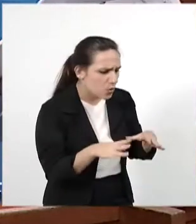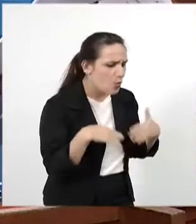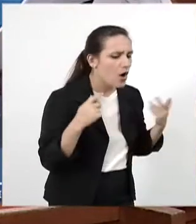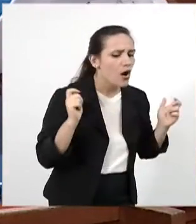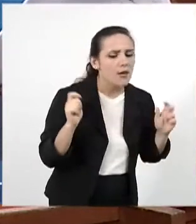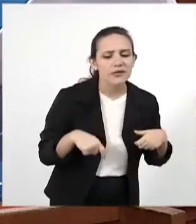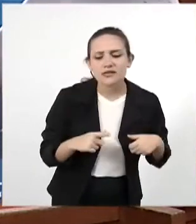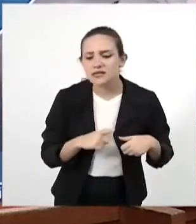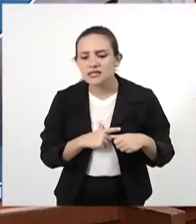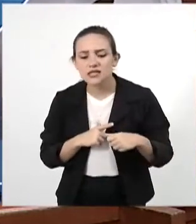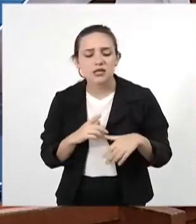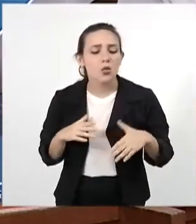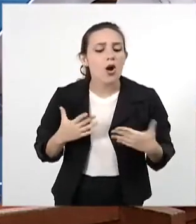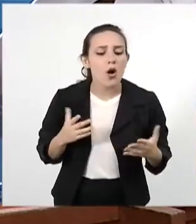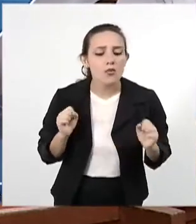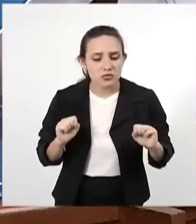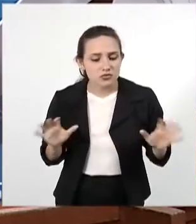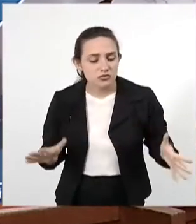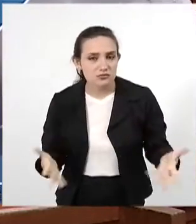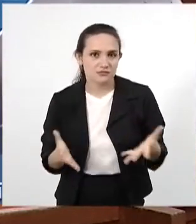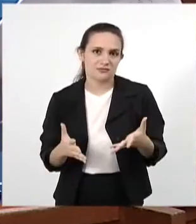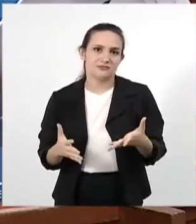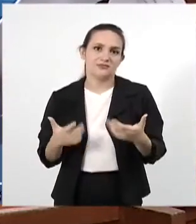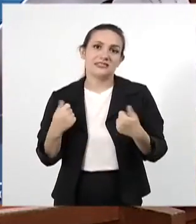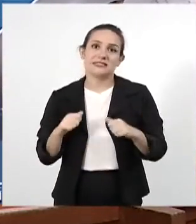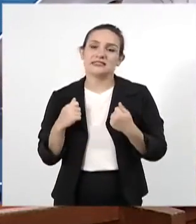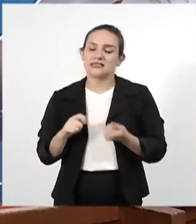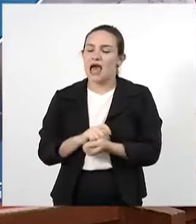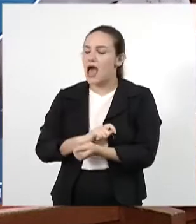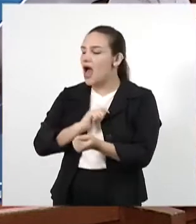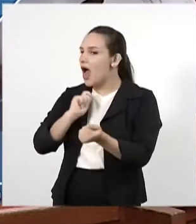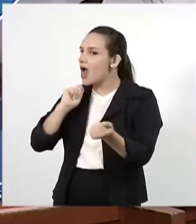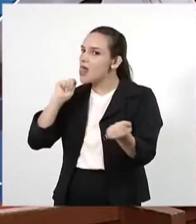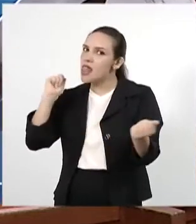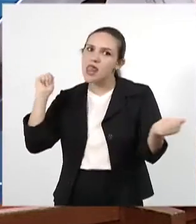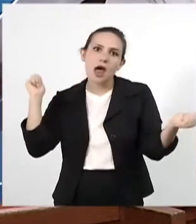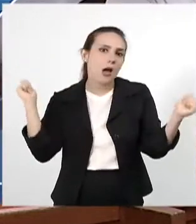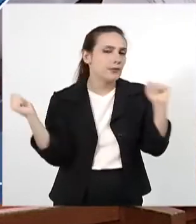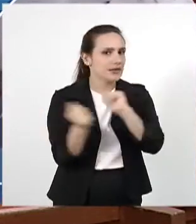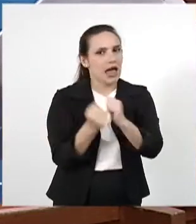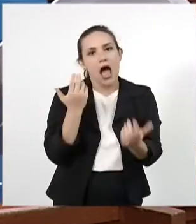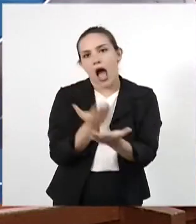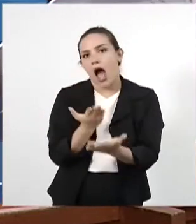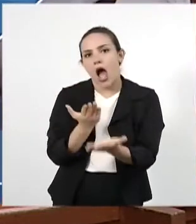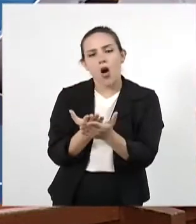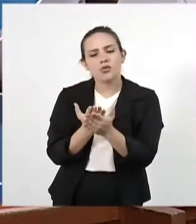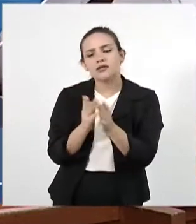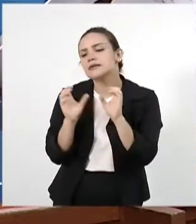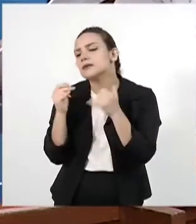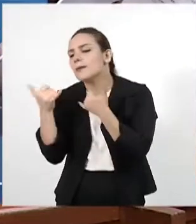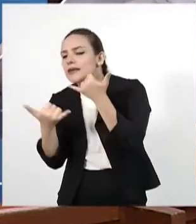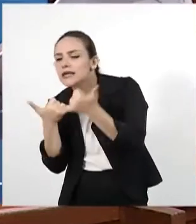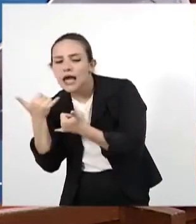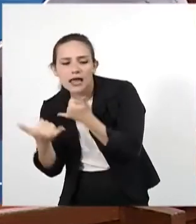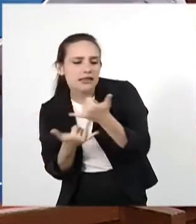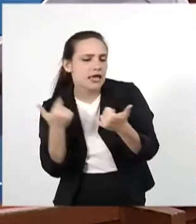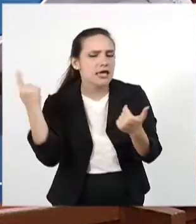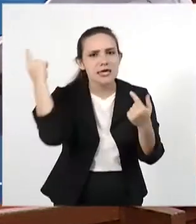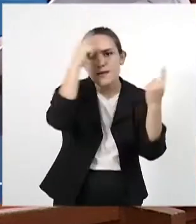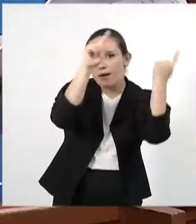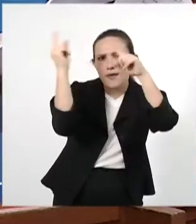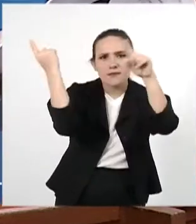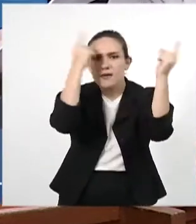pedagógicos de forma muito mais lúdica do que teórica e, sobretudo, com